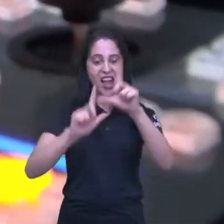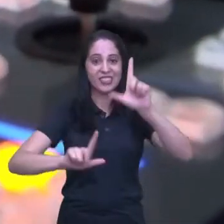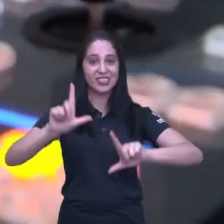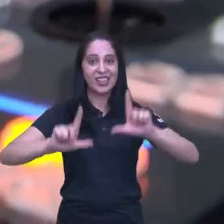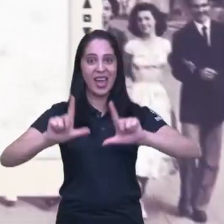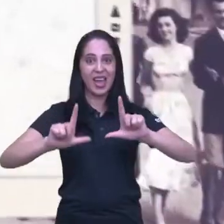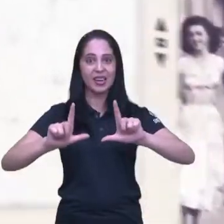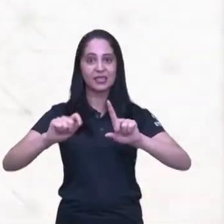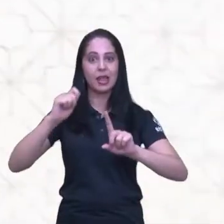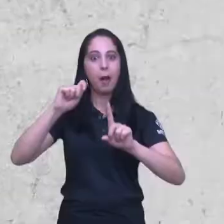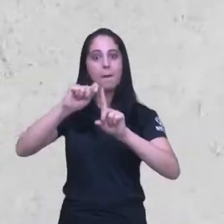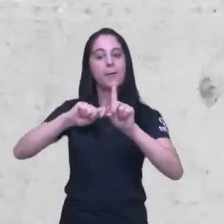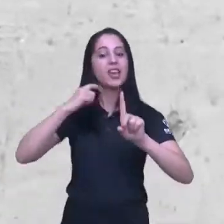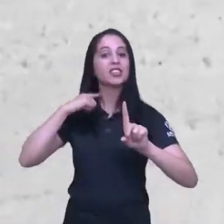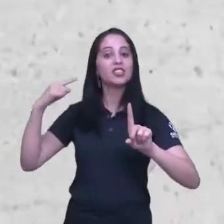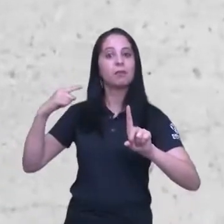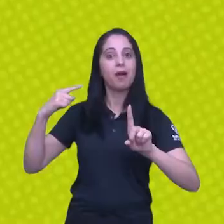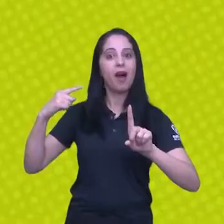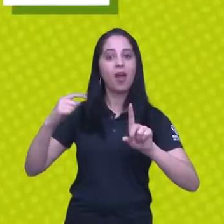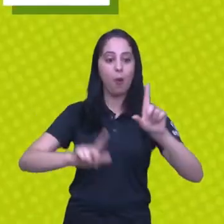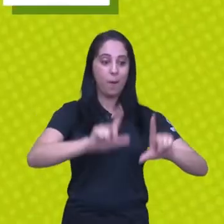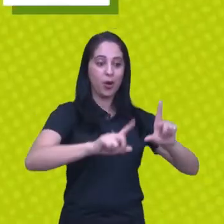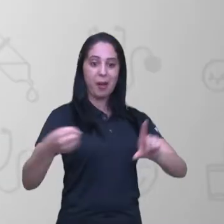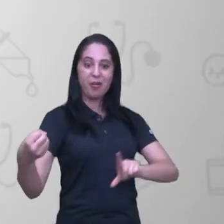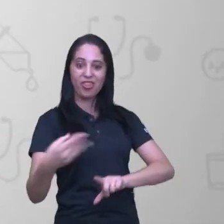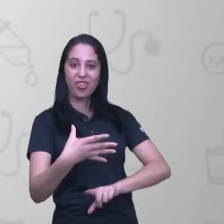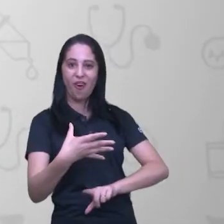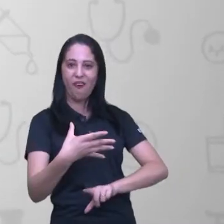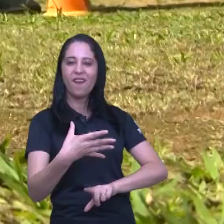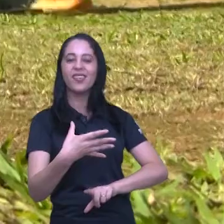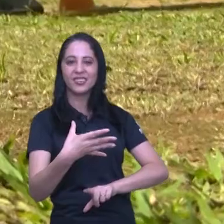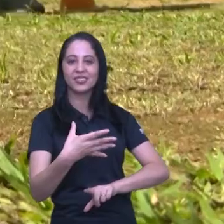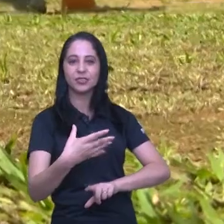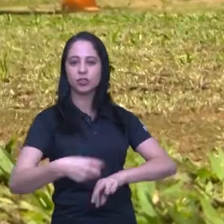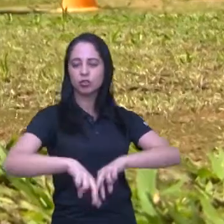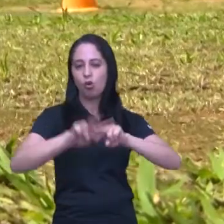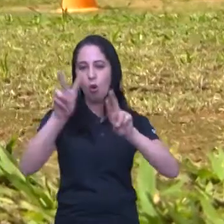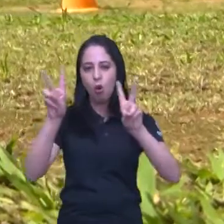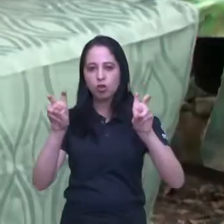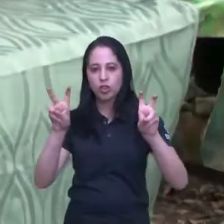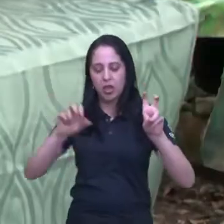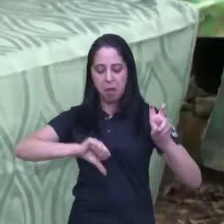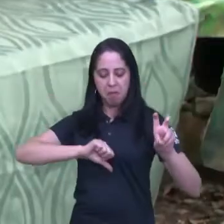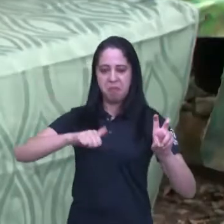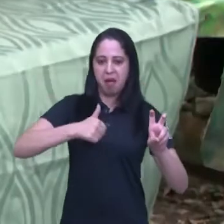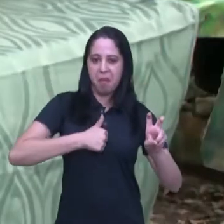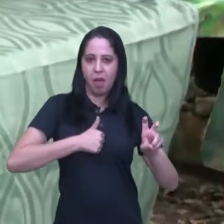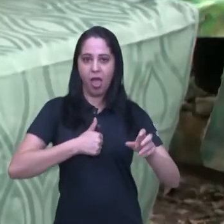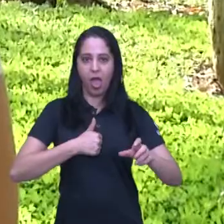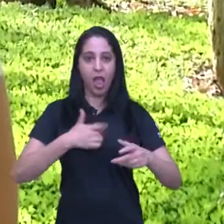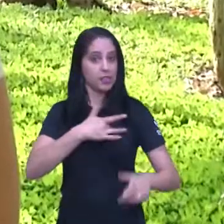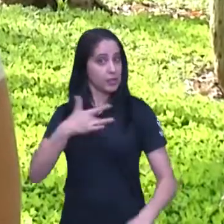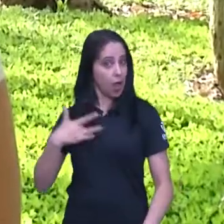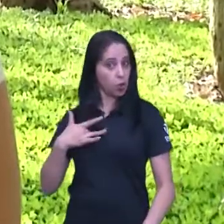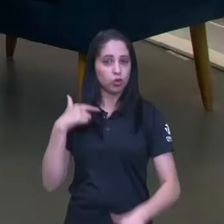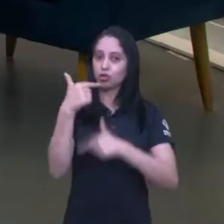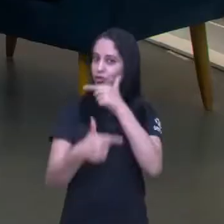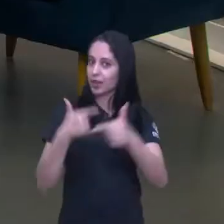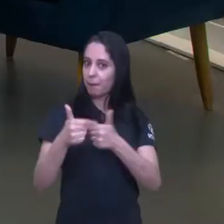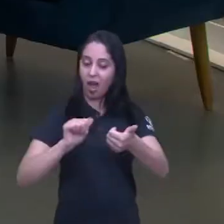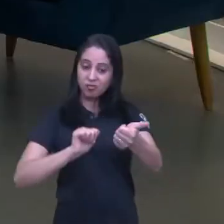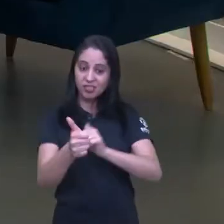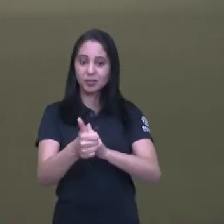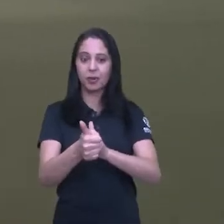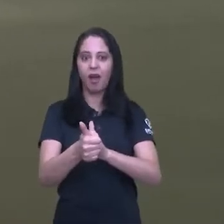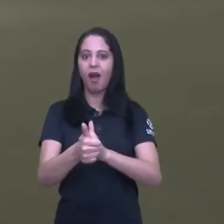na TV Câmara este mês Nossa emissora vai ganhar novos programas são Produções faltar das no bem estar saúde